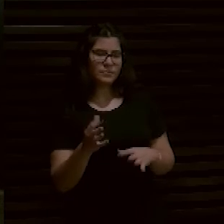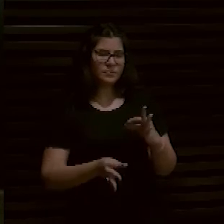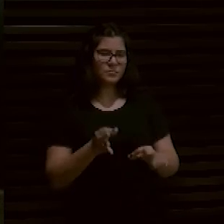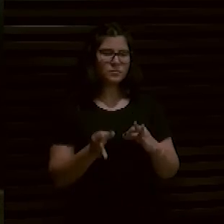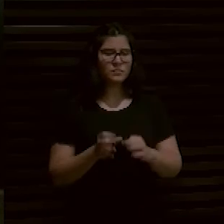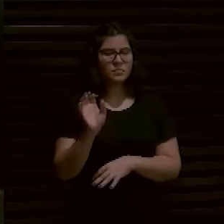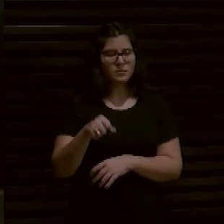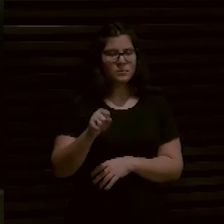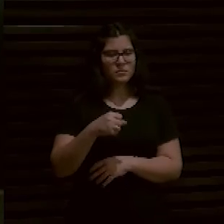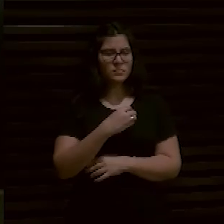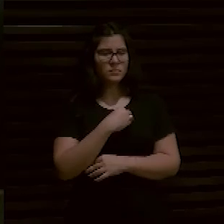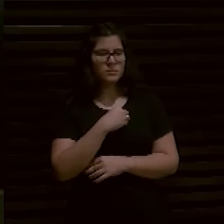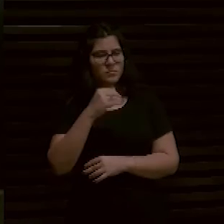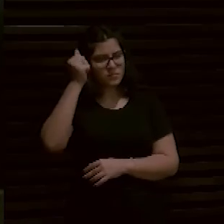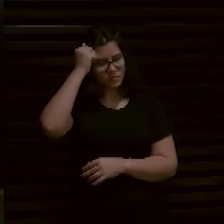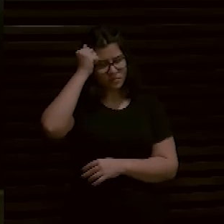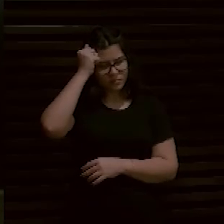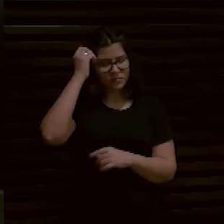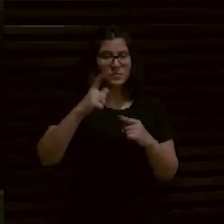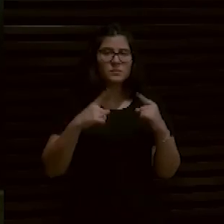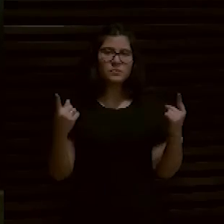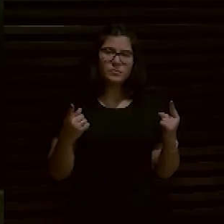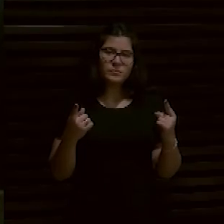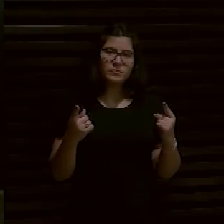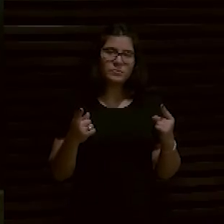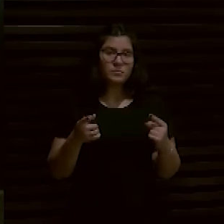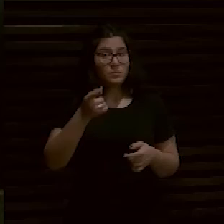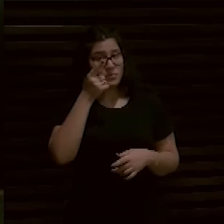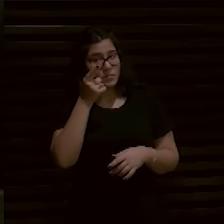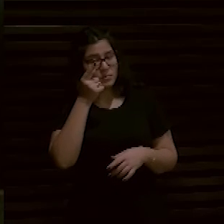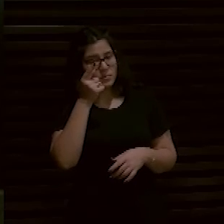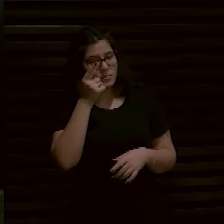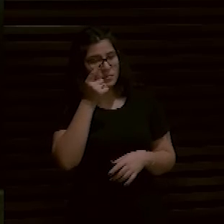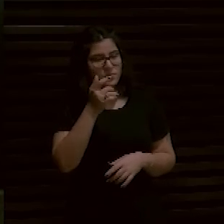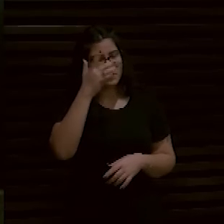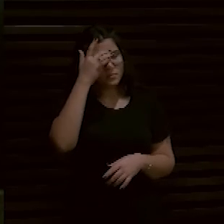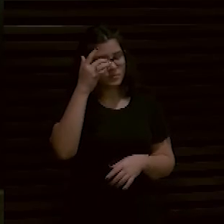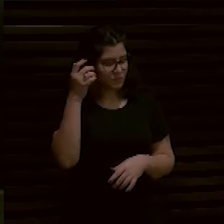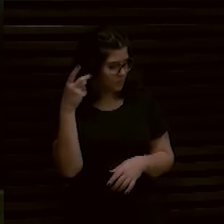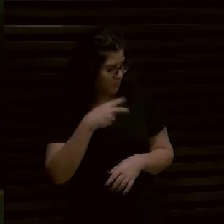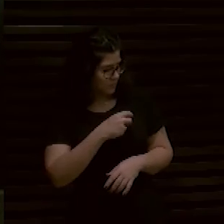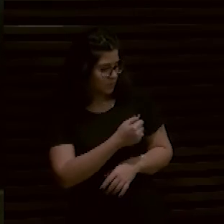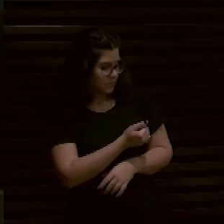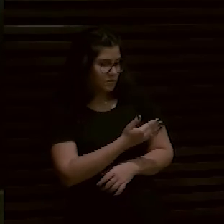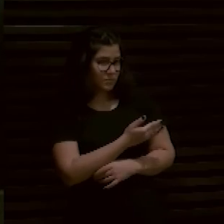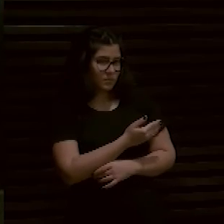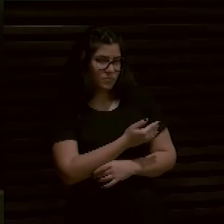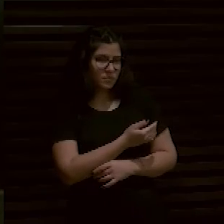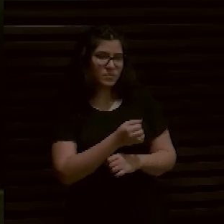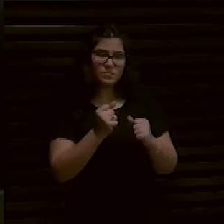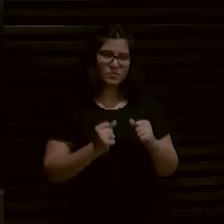ao arrependimento. Mas, atente-se, o homem do seu coração maculado não pode